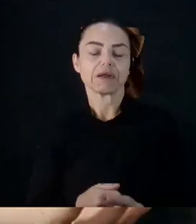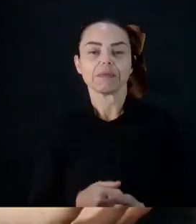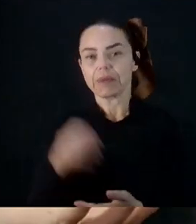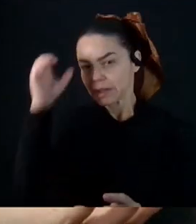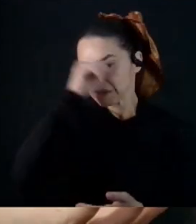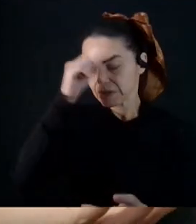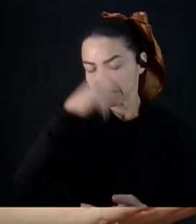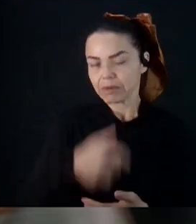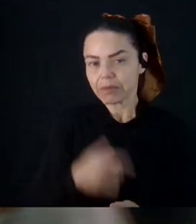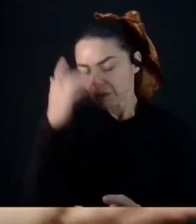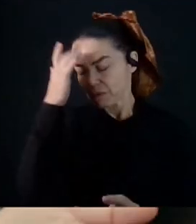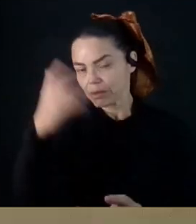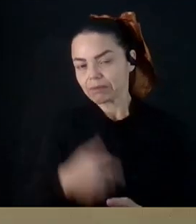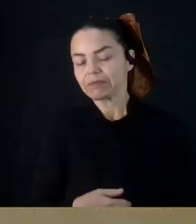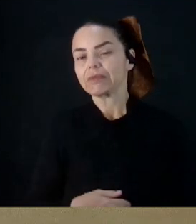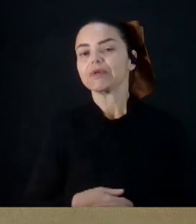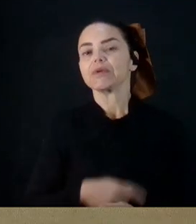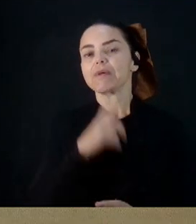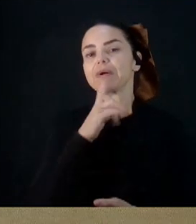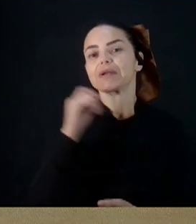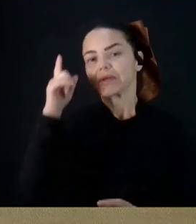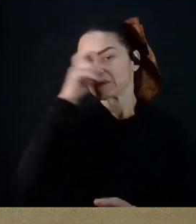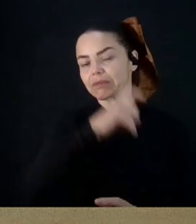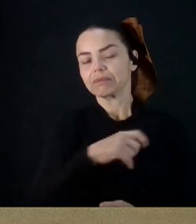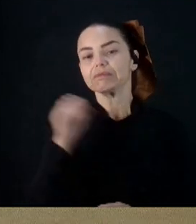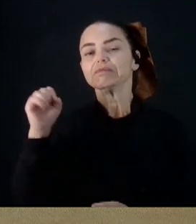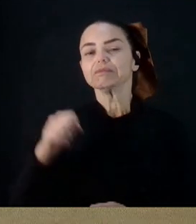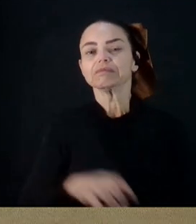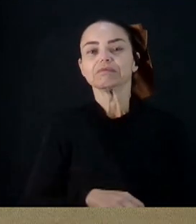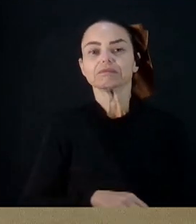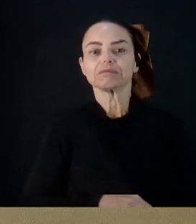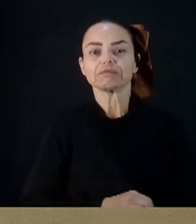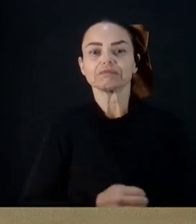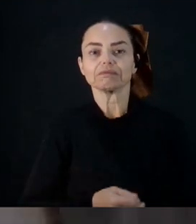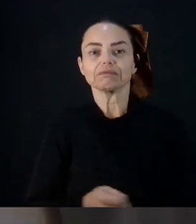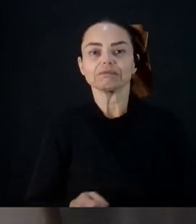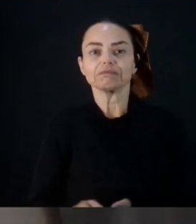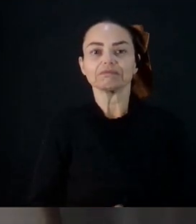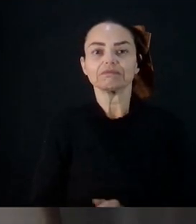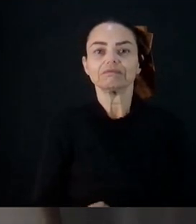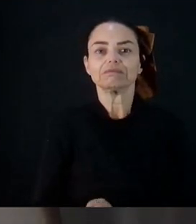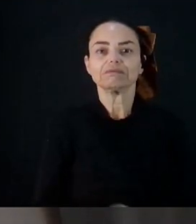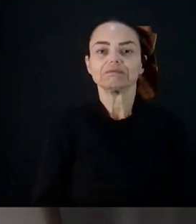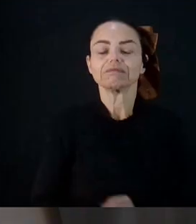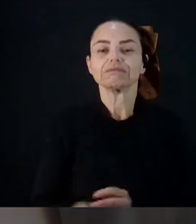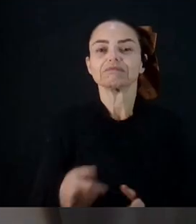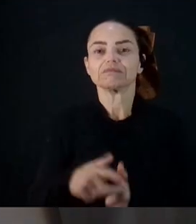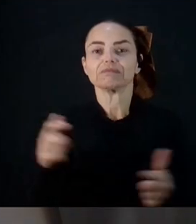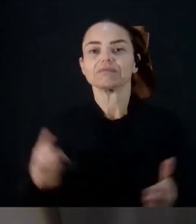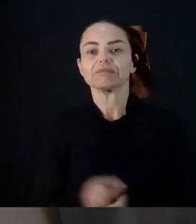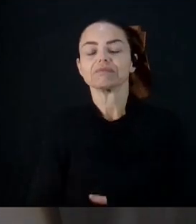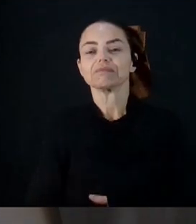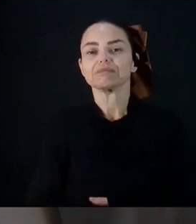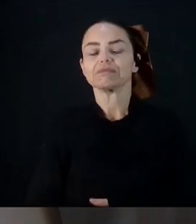estão tendo essa dificuldade pelo que a gente está vendo, né? É as crianças evoluindo. O que, inclusive, aumenta a baixa tolerância à frustração. É.